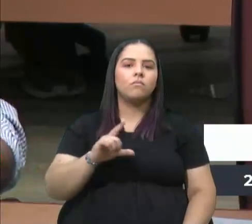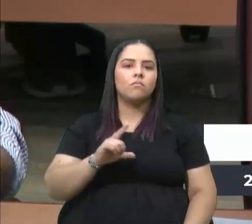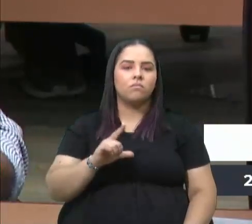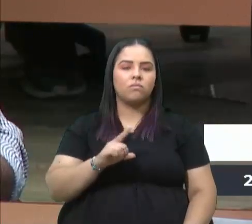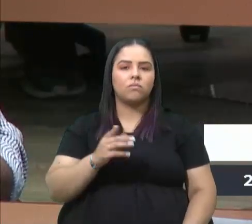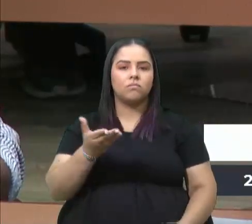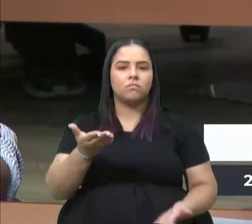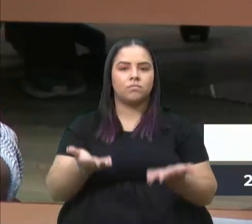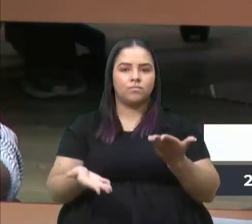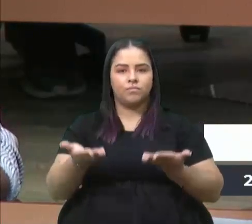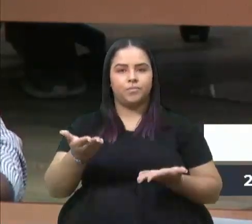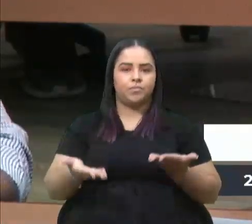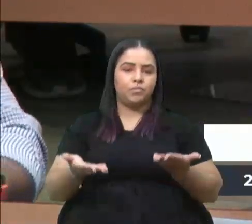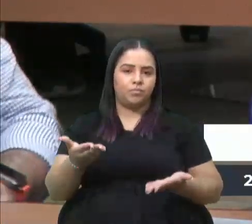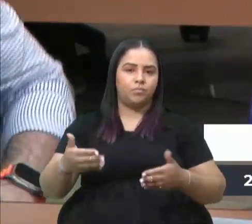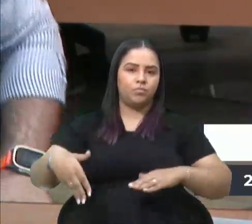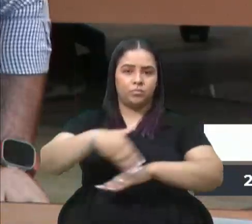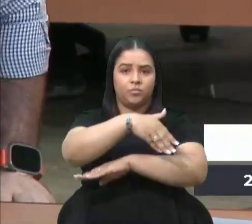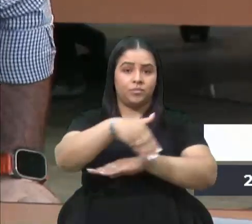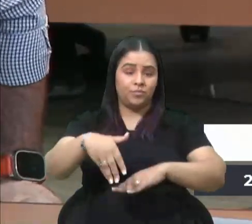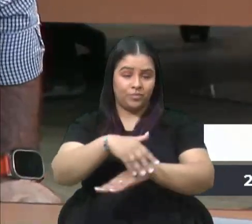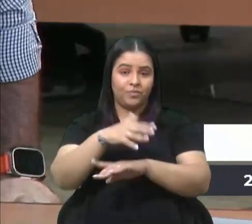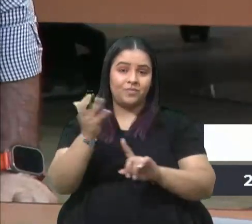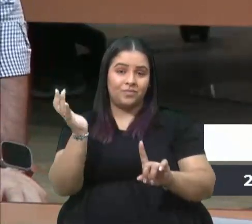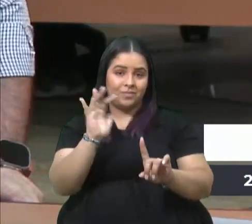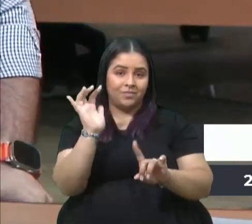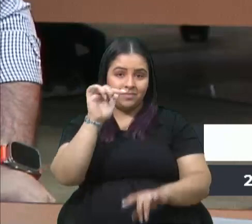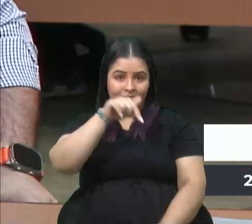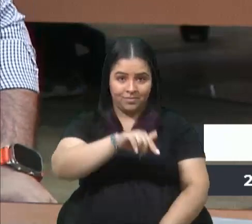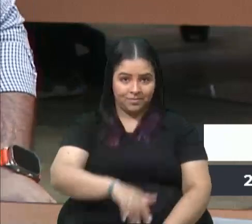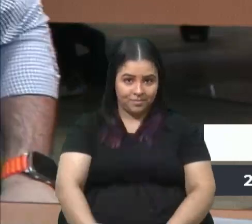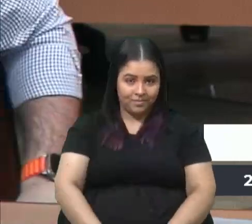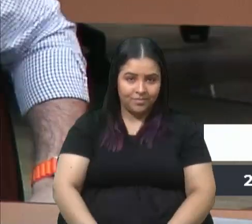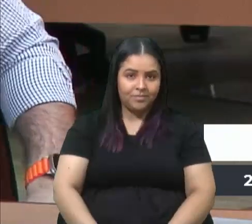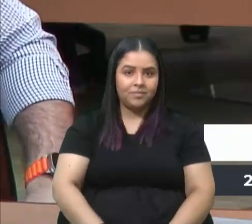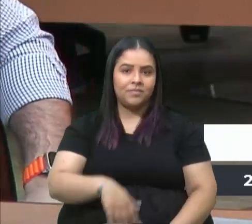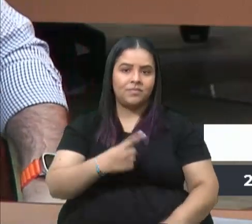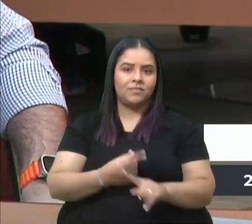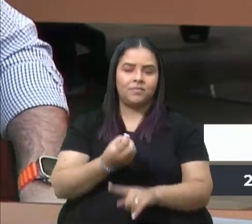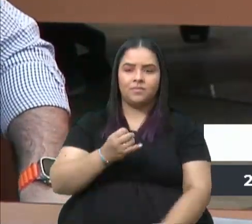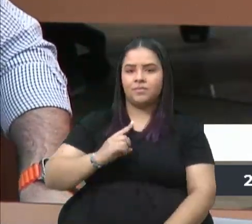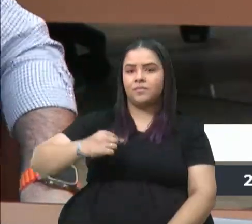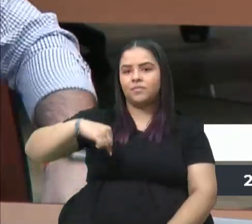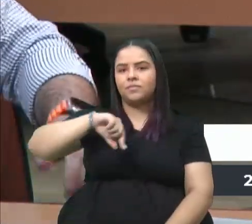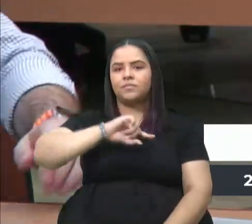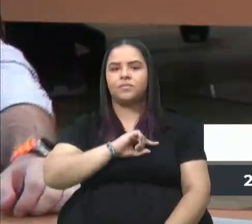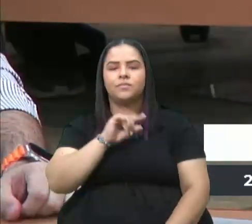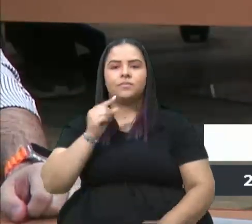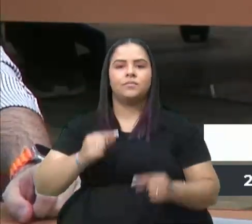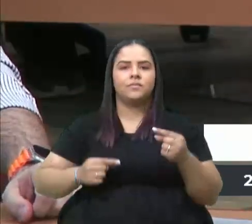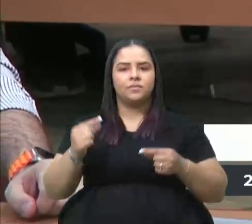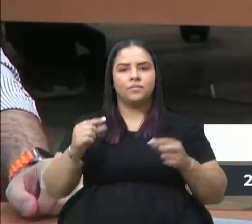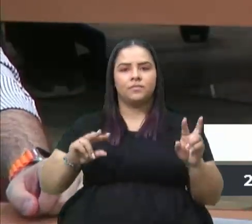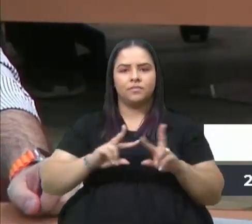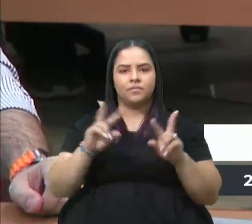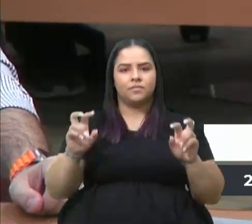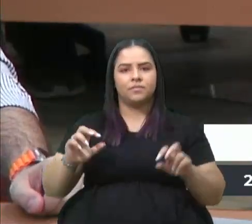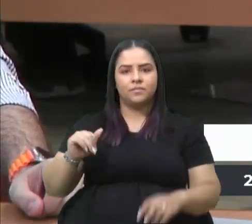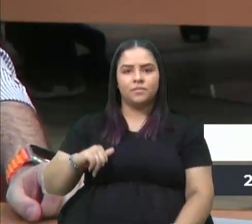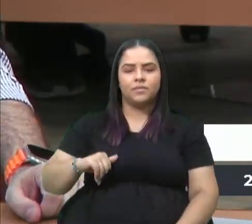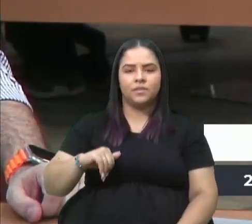nossas estradas, influem aqui, vereador Felipe. E quando aqui dentro a gente discute fazer